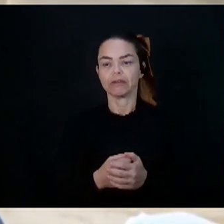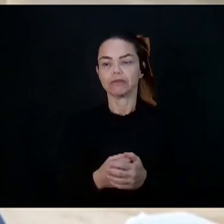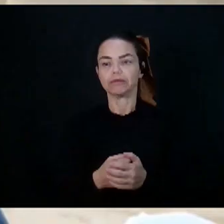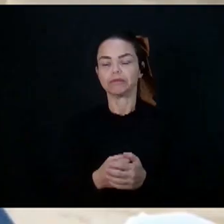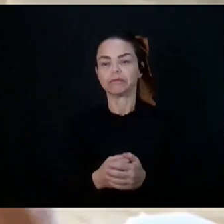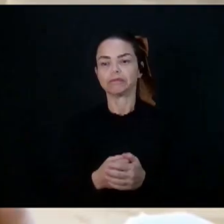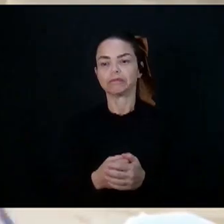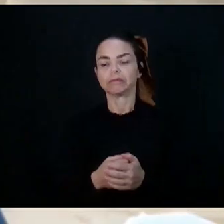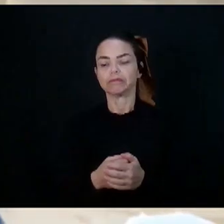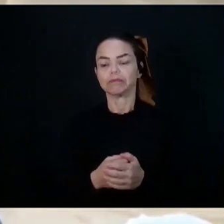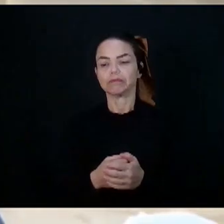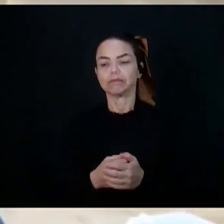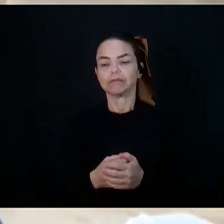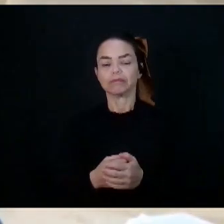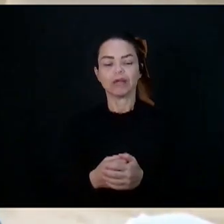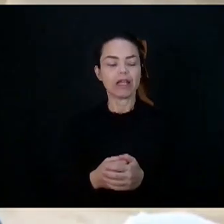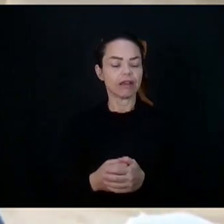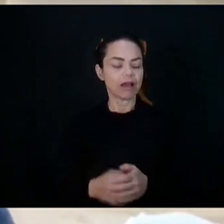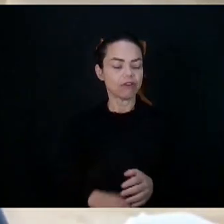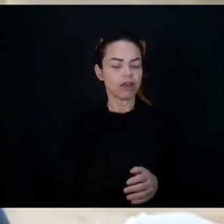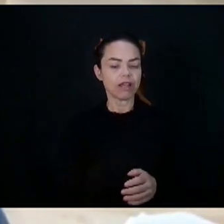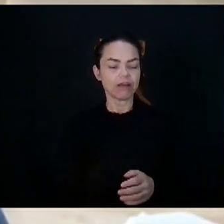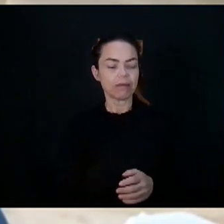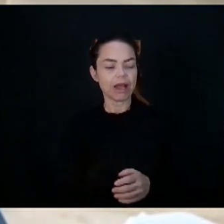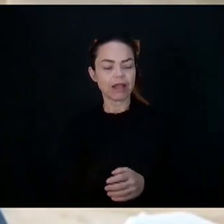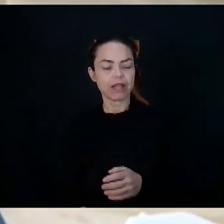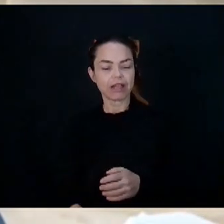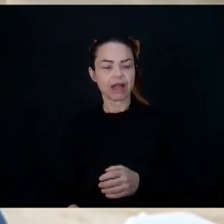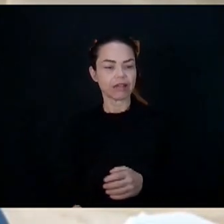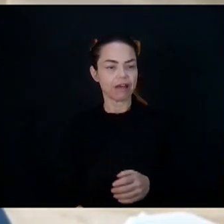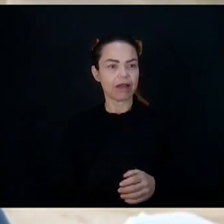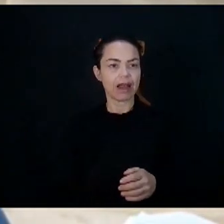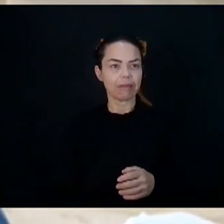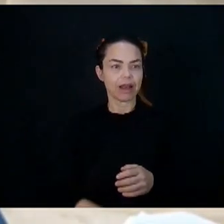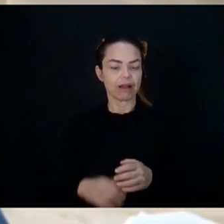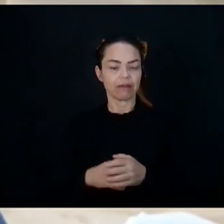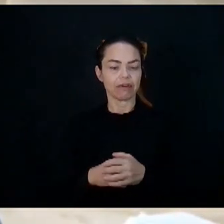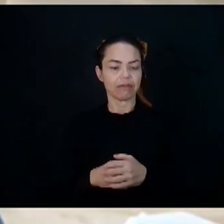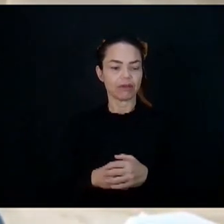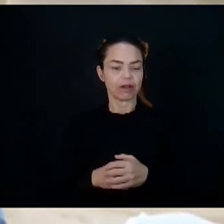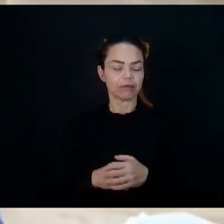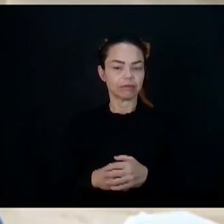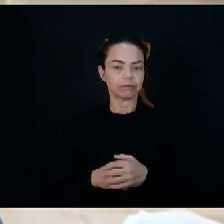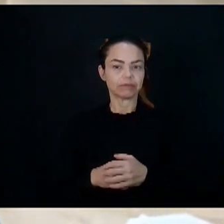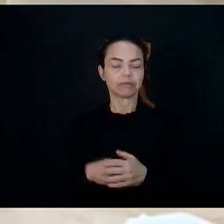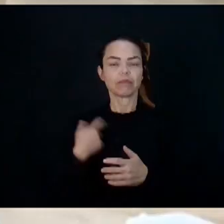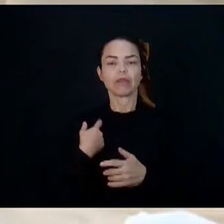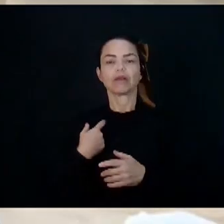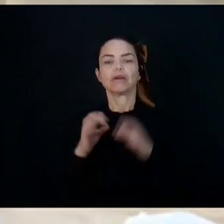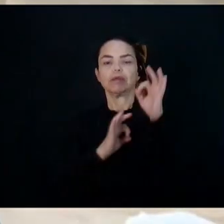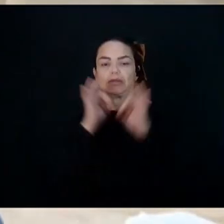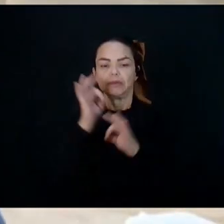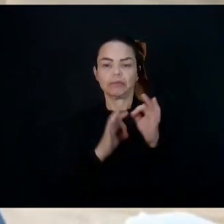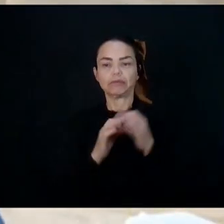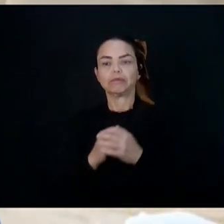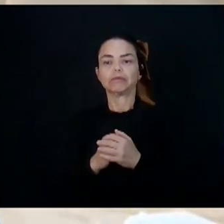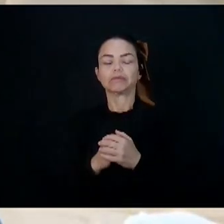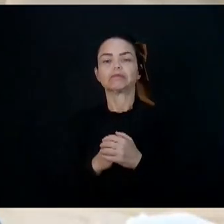né? O luto da perda de tudo aquilo que ela projetou naquela